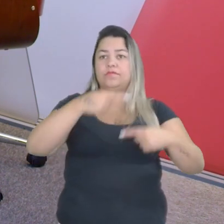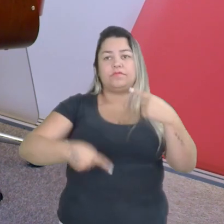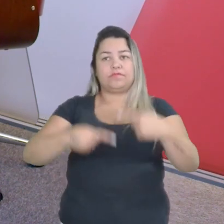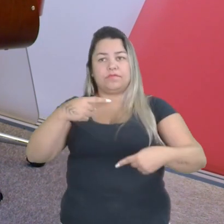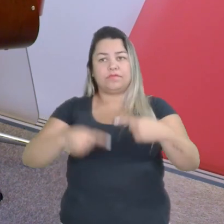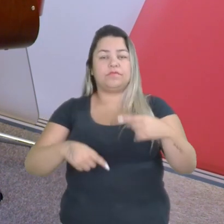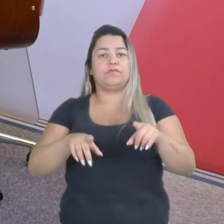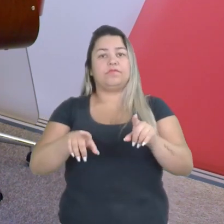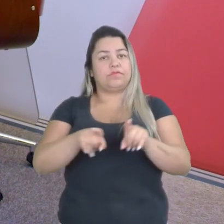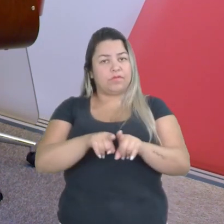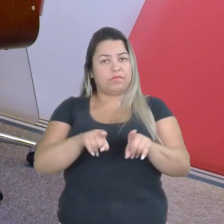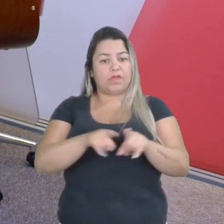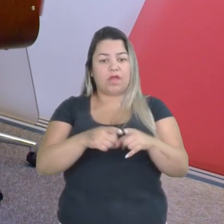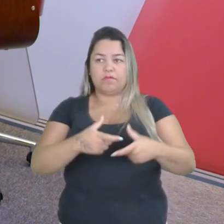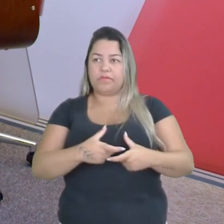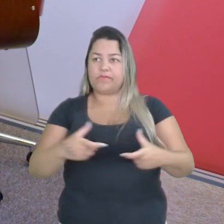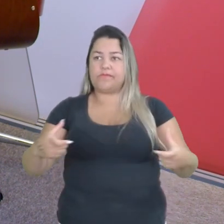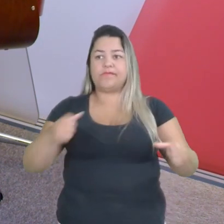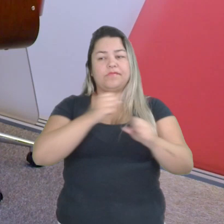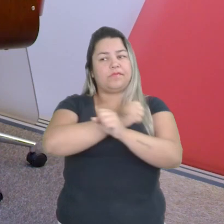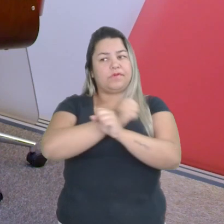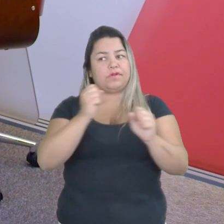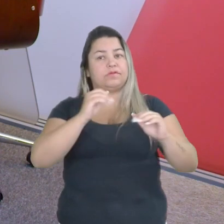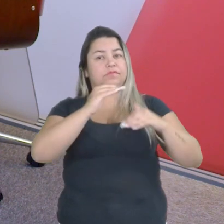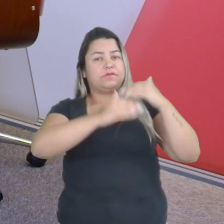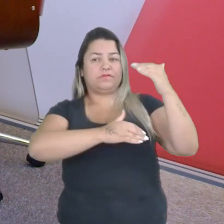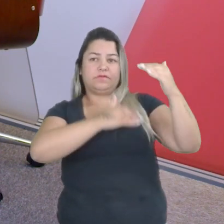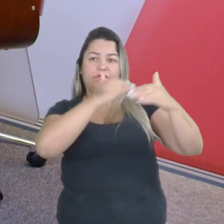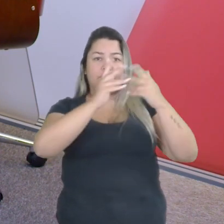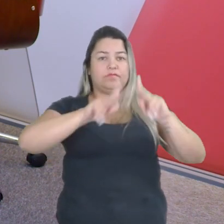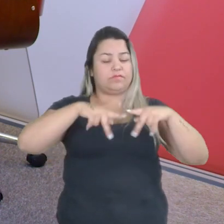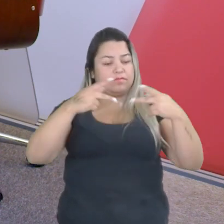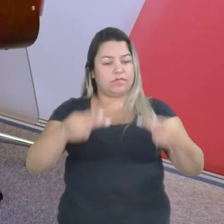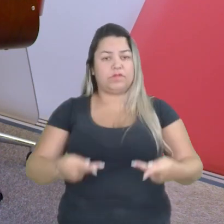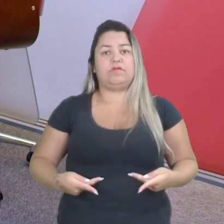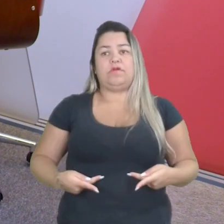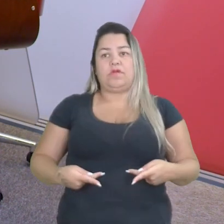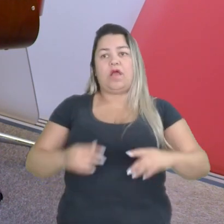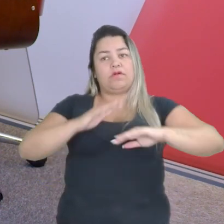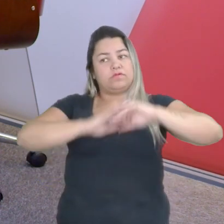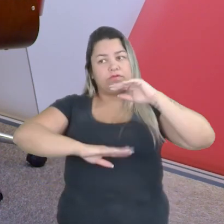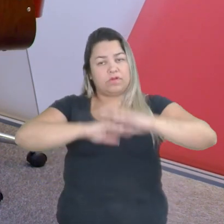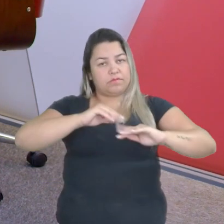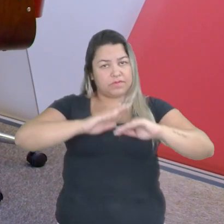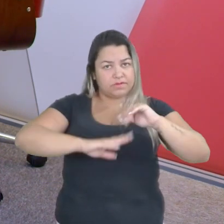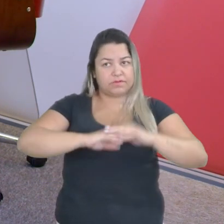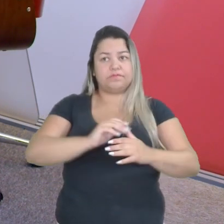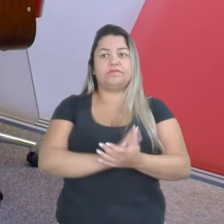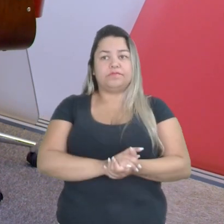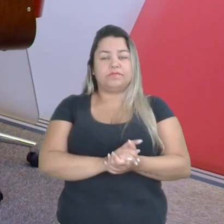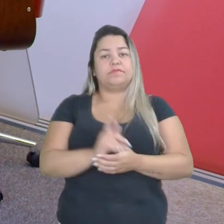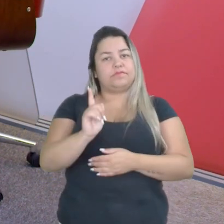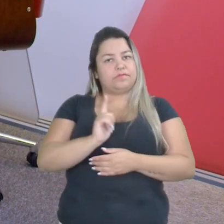públicas efetivas, ampliando a possibilidade de desenvolvimento humano, de autonomia. Então, a